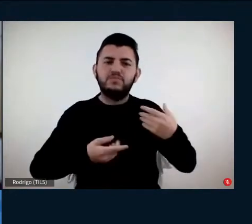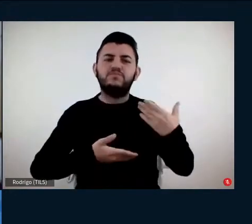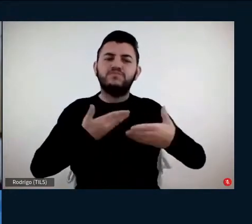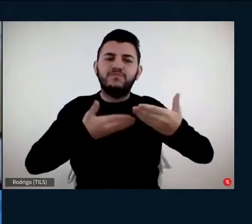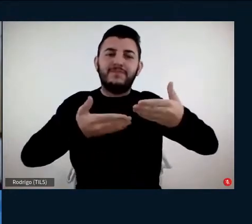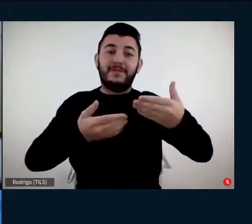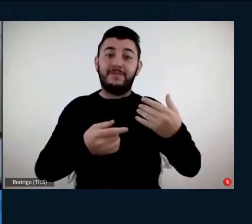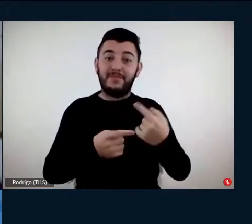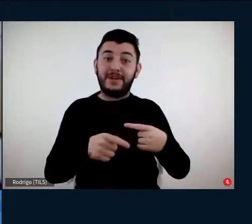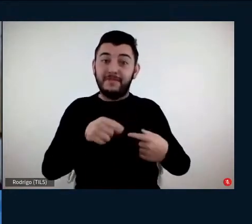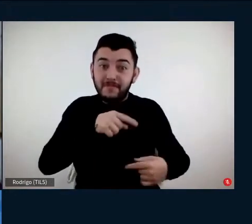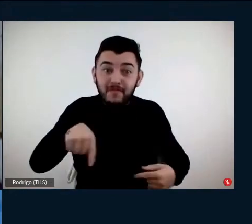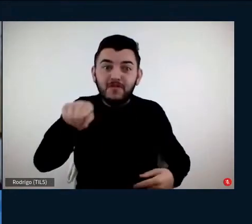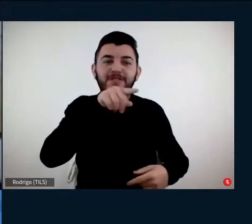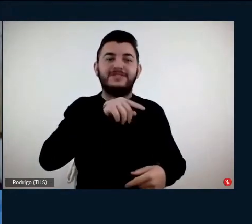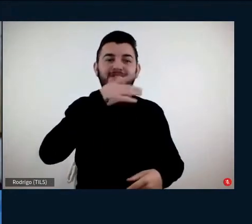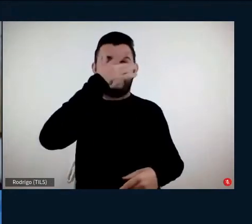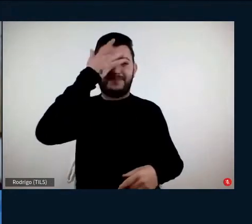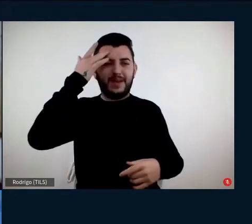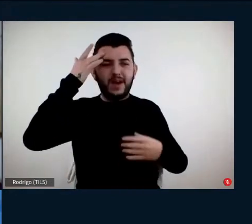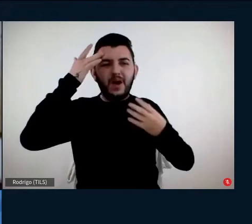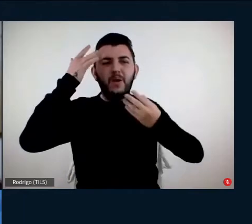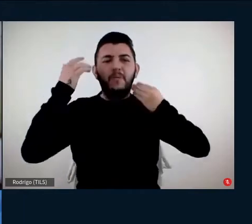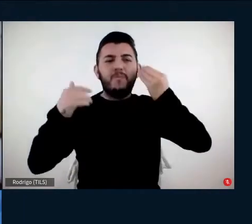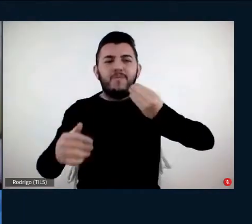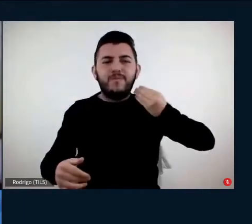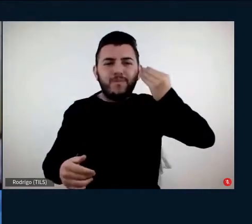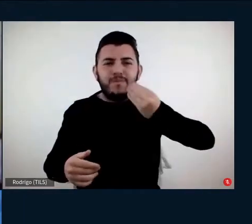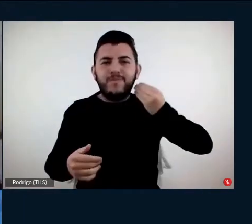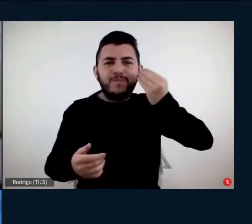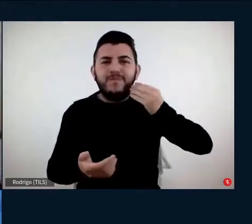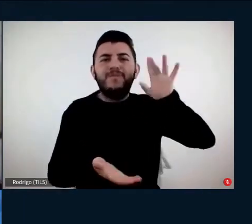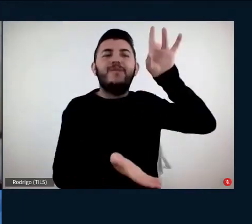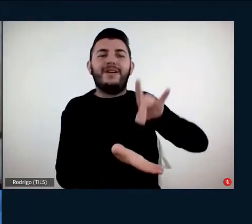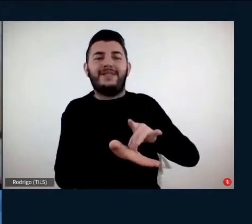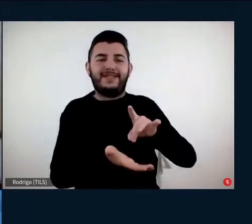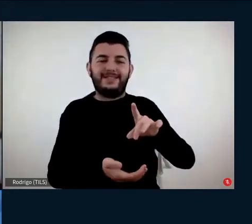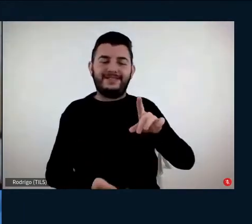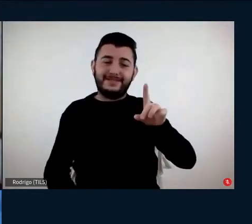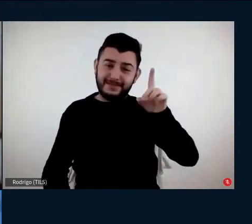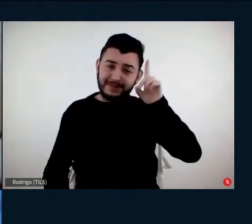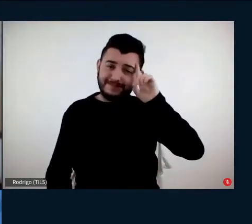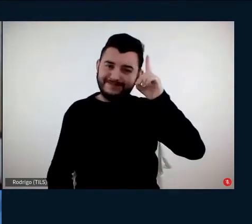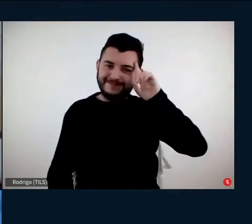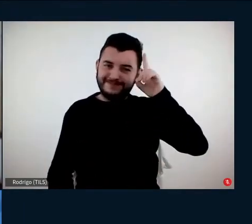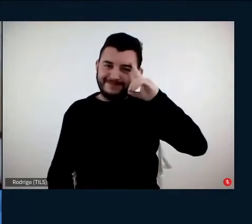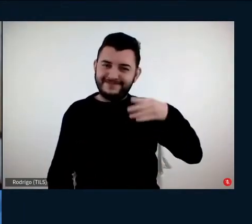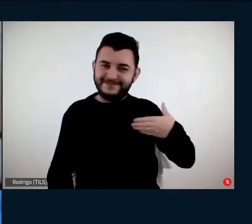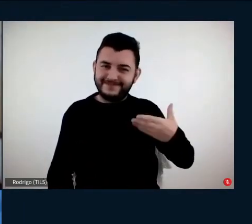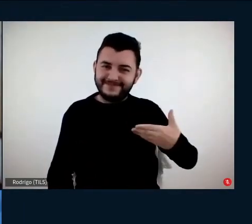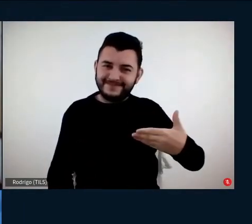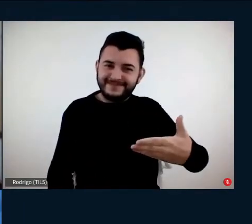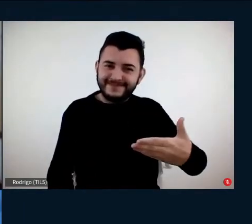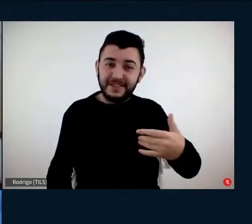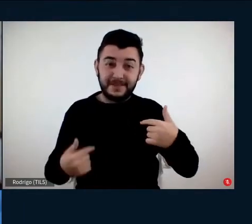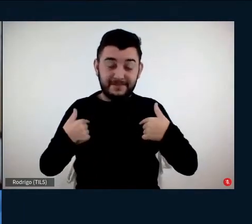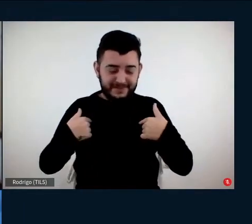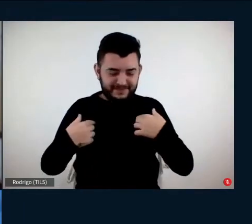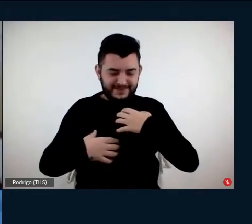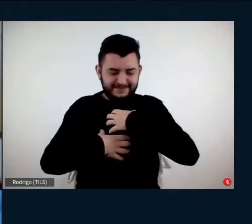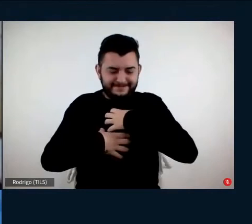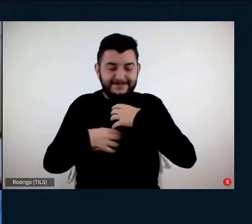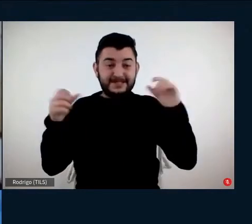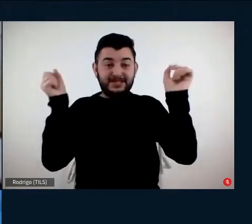vocês são pessoas que têm uma experiência real, concreta, do dia a dia. Né? Para mim é mais difícil, mas